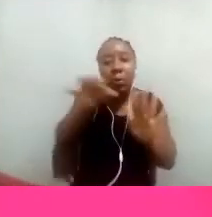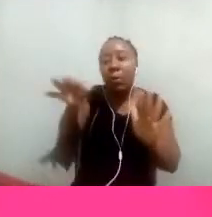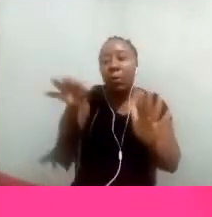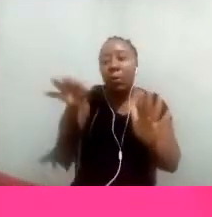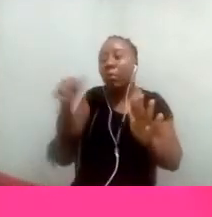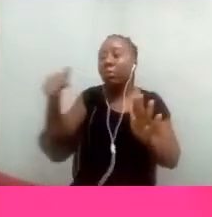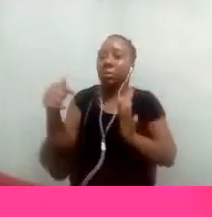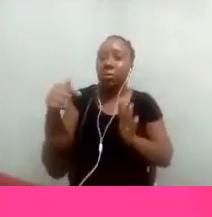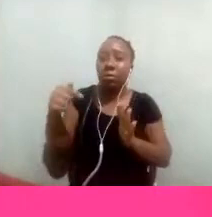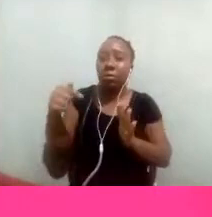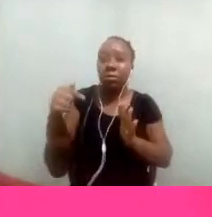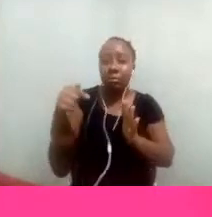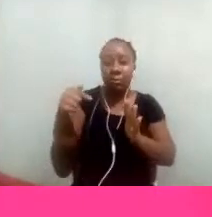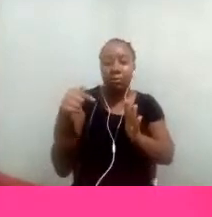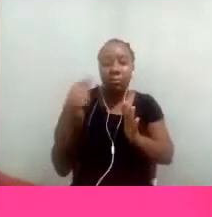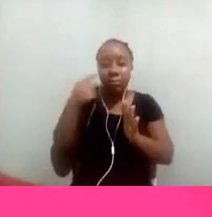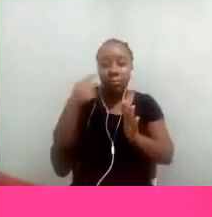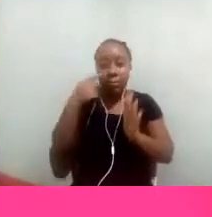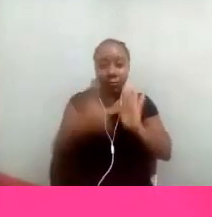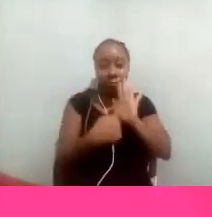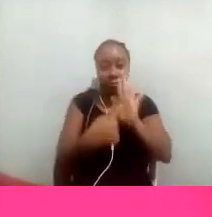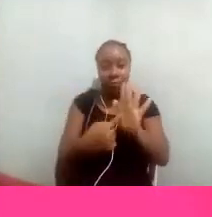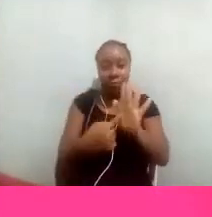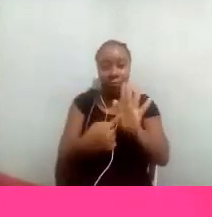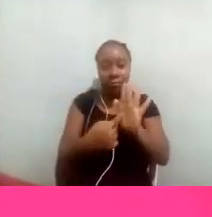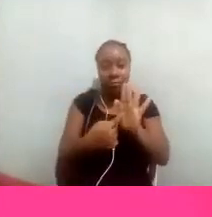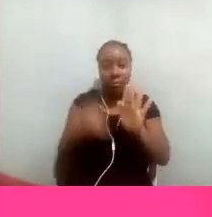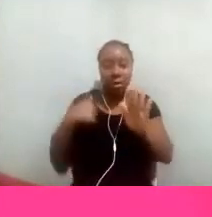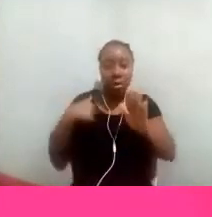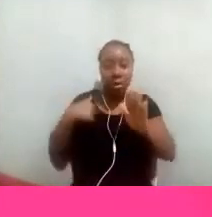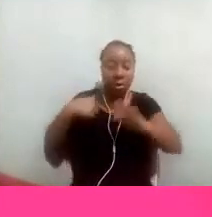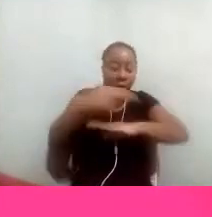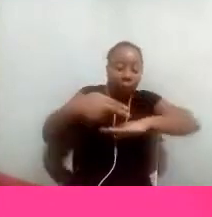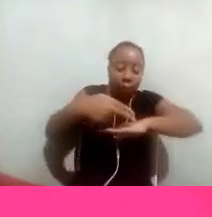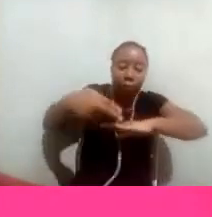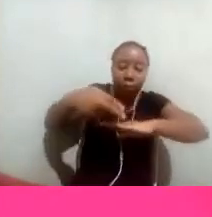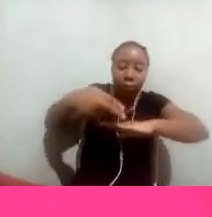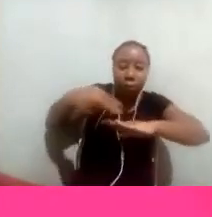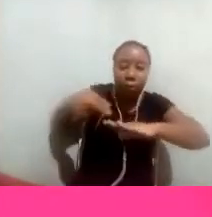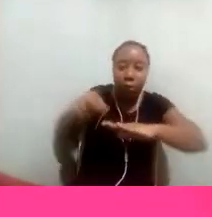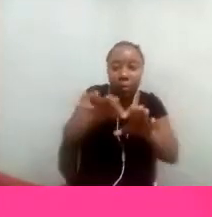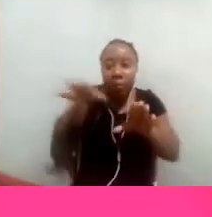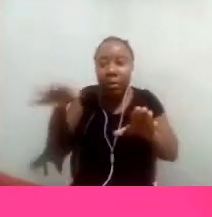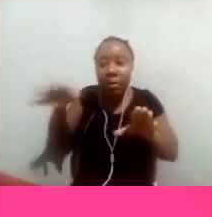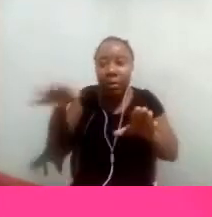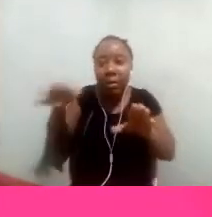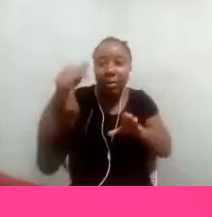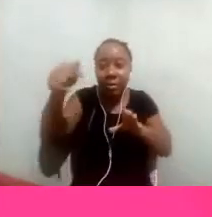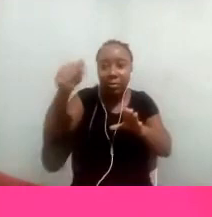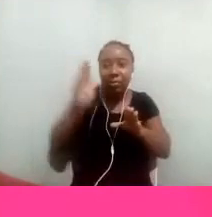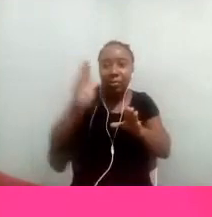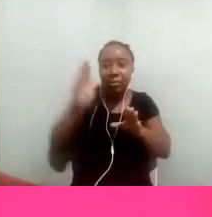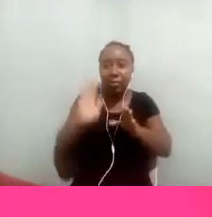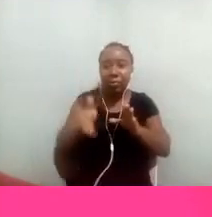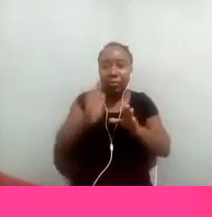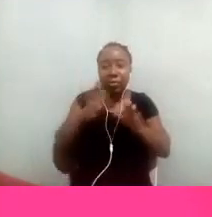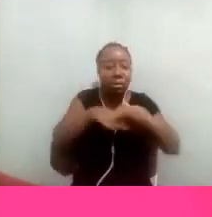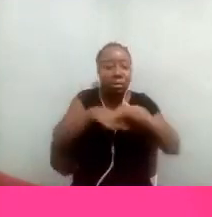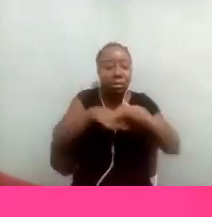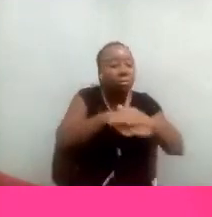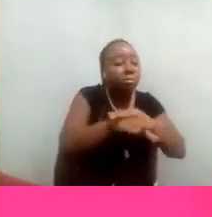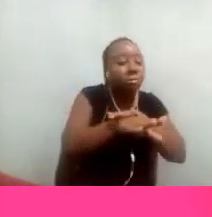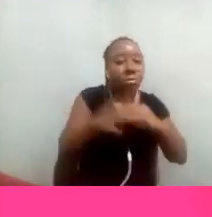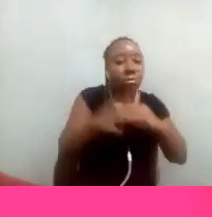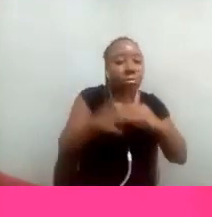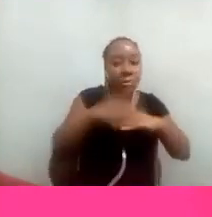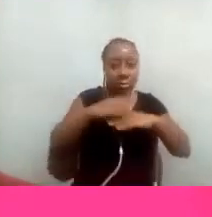7. Olha, por reflexo, quando eu fui cortar na página 7, eu já deixei uma borda manual para poder